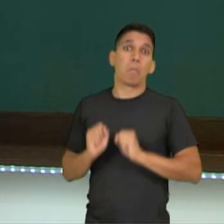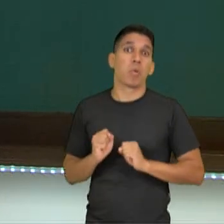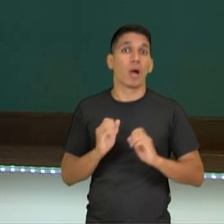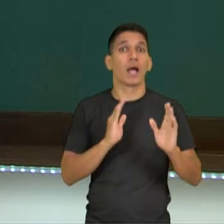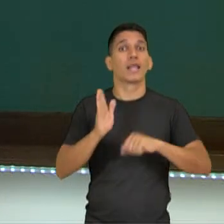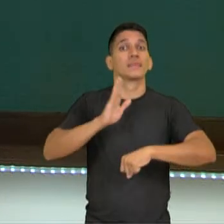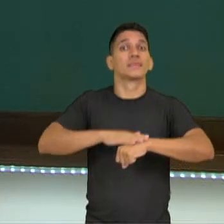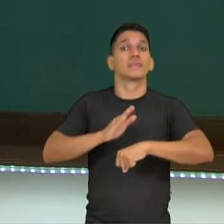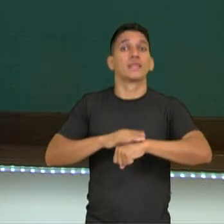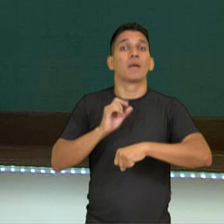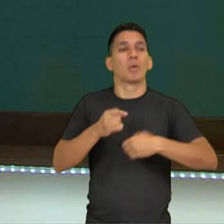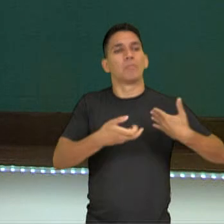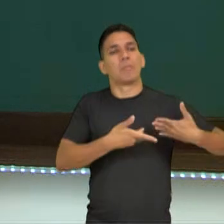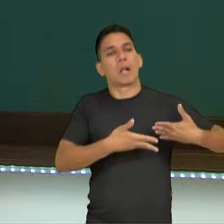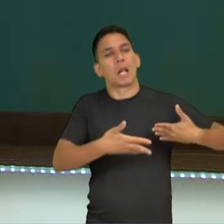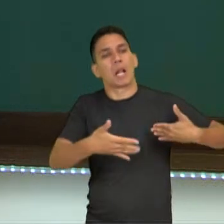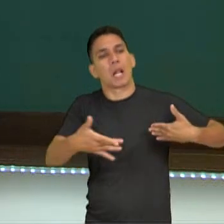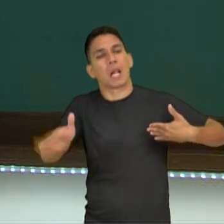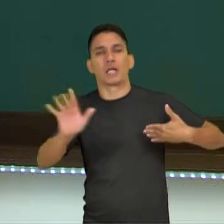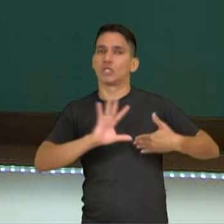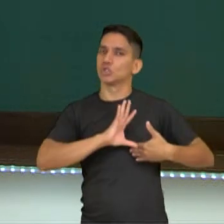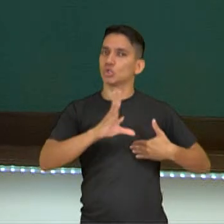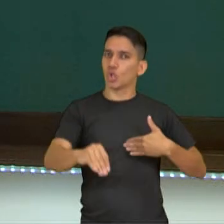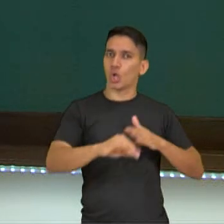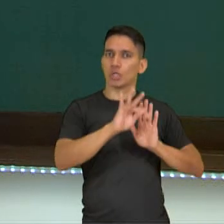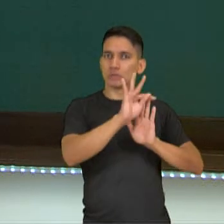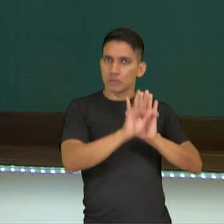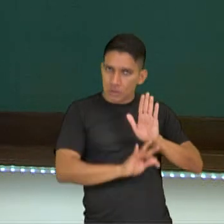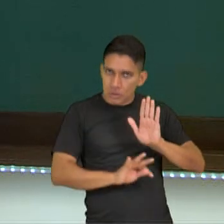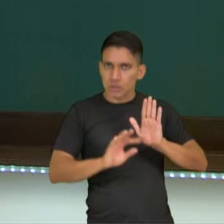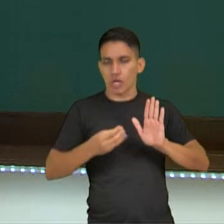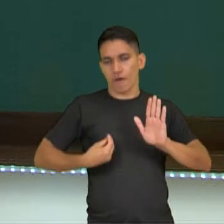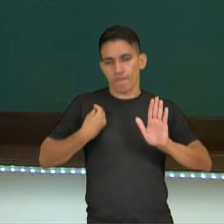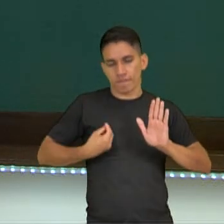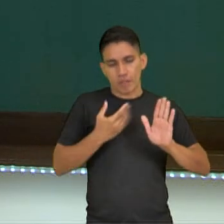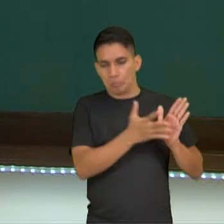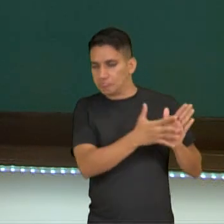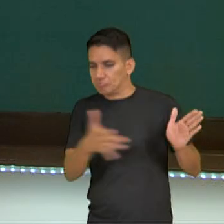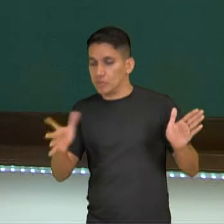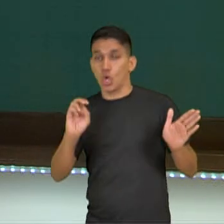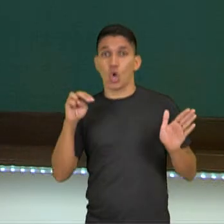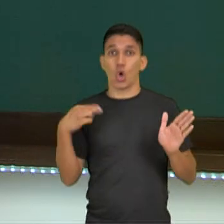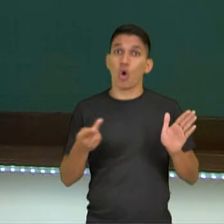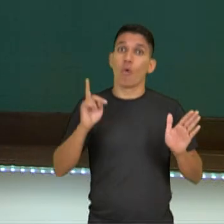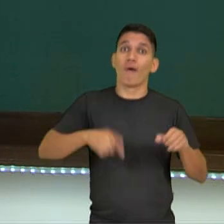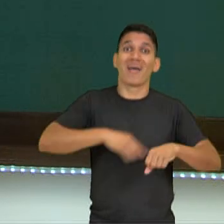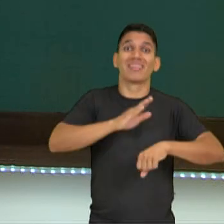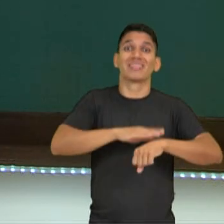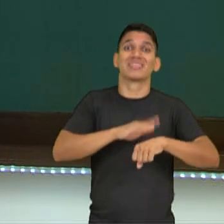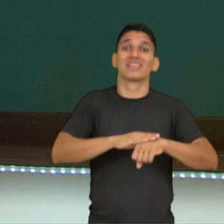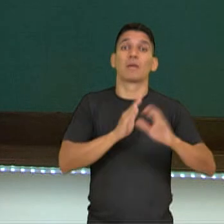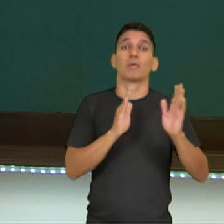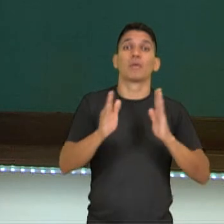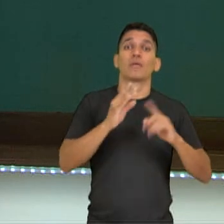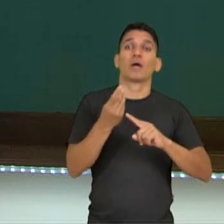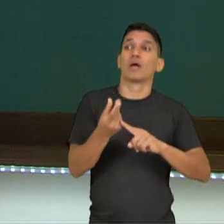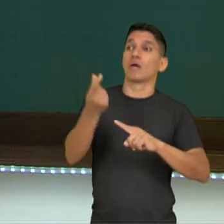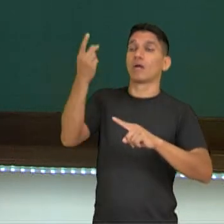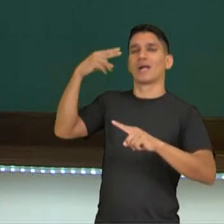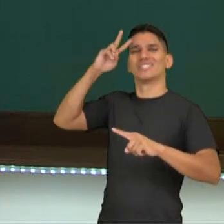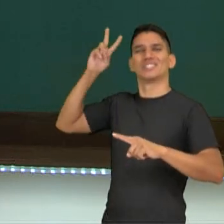o tempo de duração do episódio, da cena vivenciada, como pode ser também um tempo cronológico se referindo a um